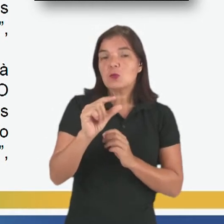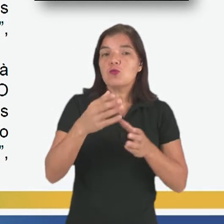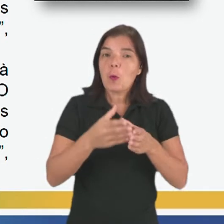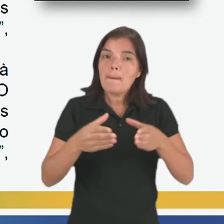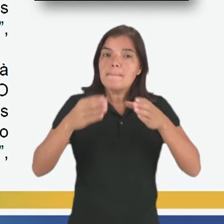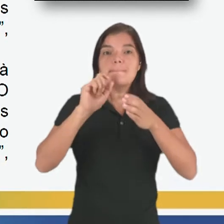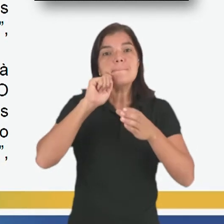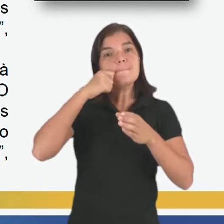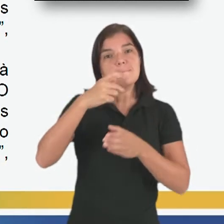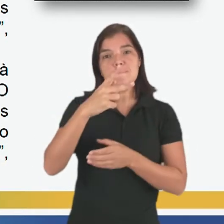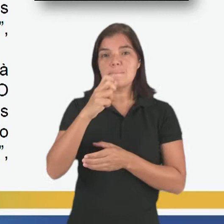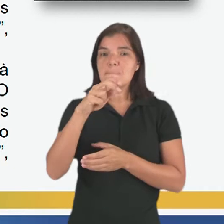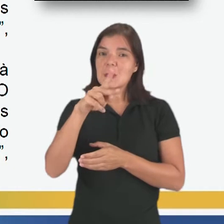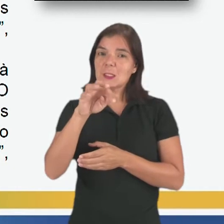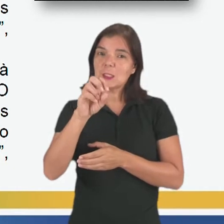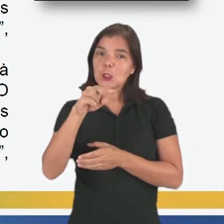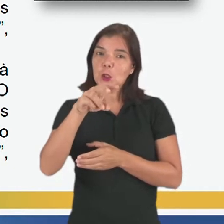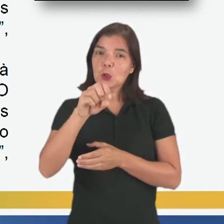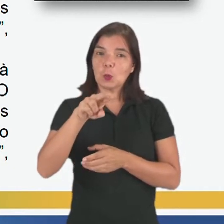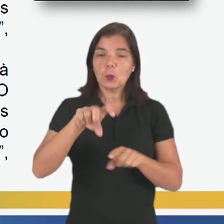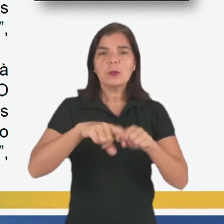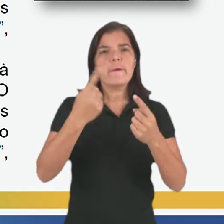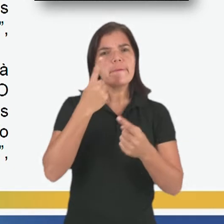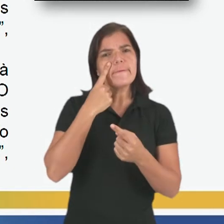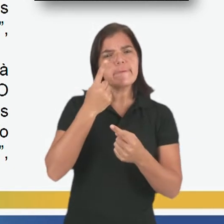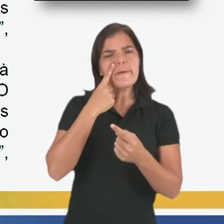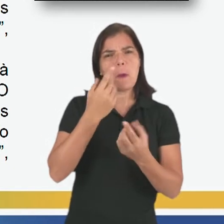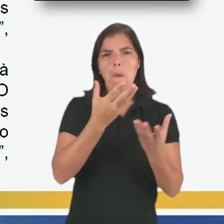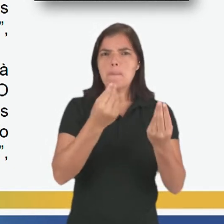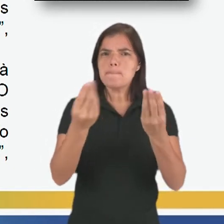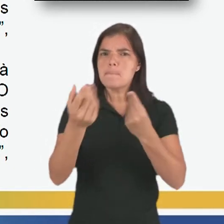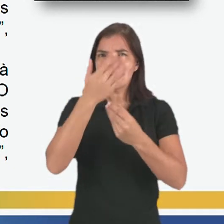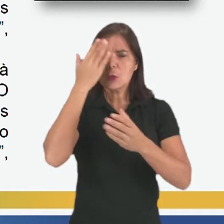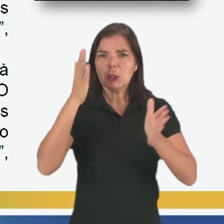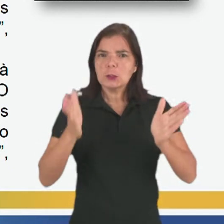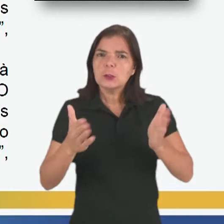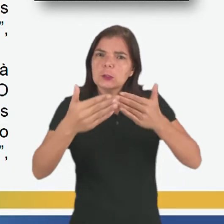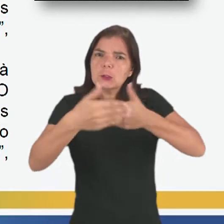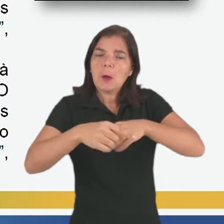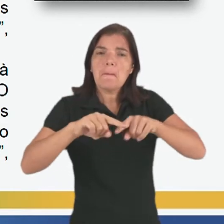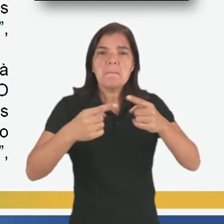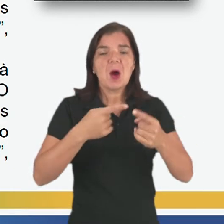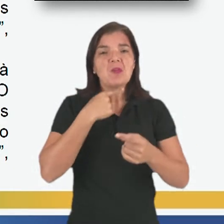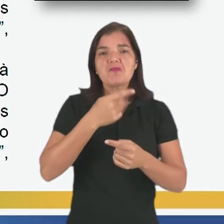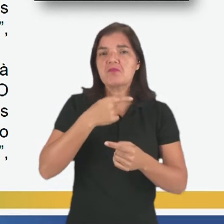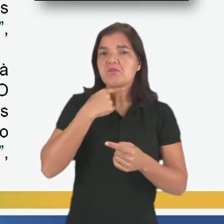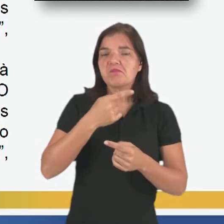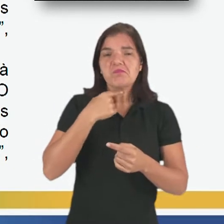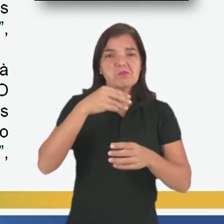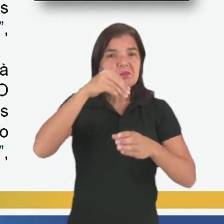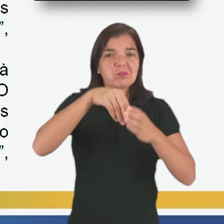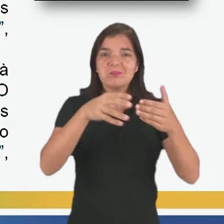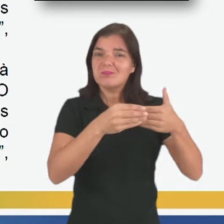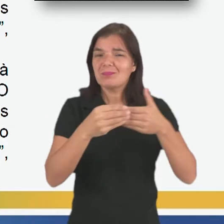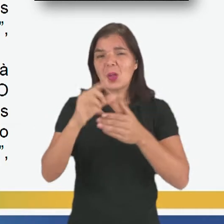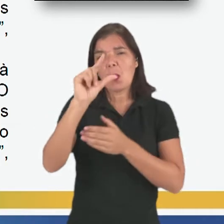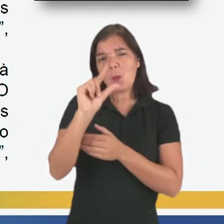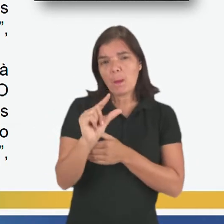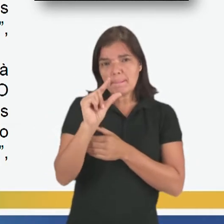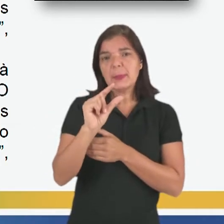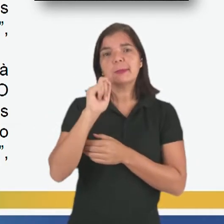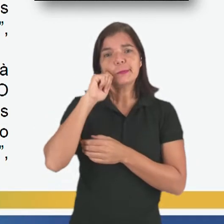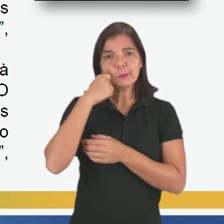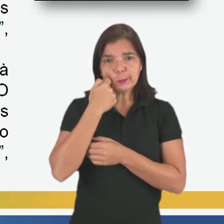panetone. Nesta época do ano, vejo um monte dessas caixas, mas nenhuma delas traz um pedacinho